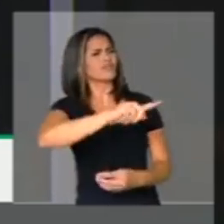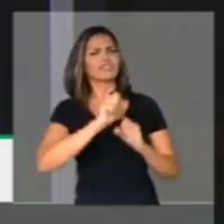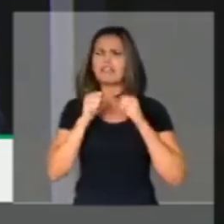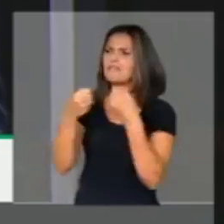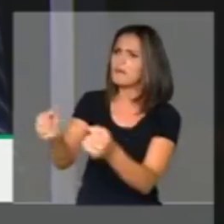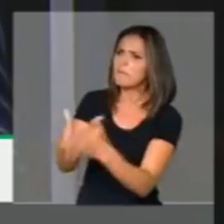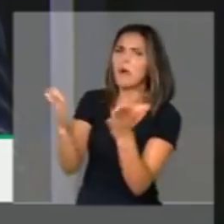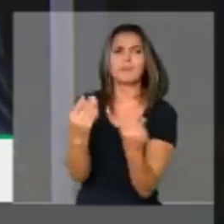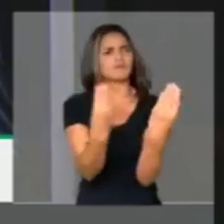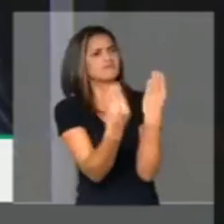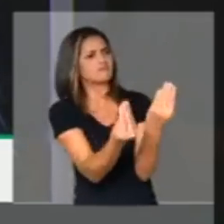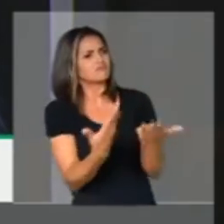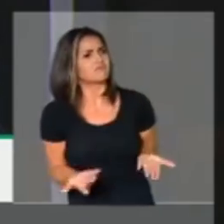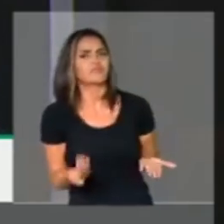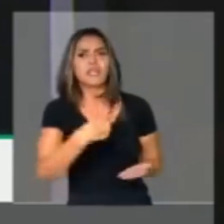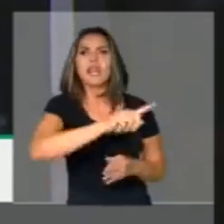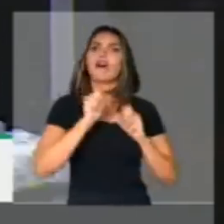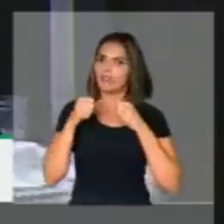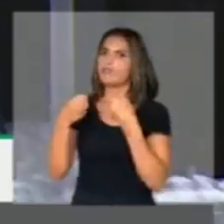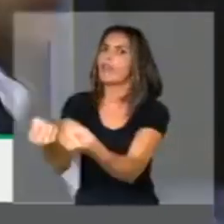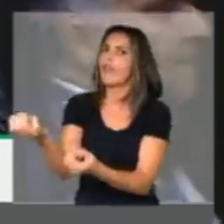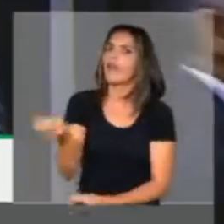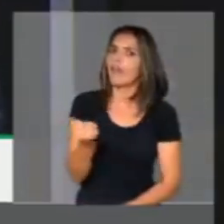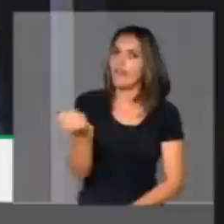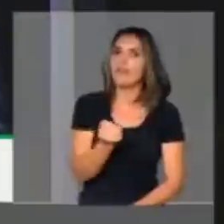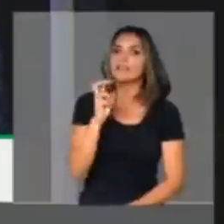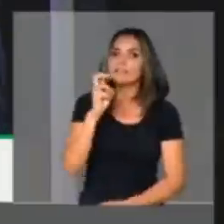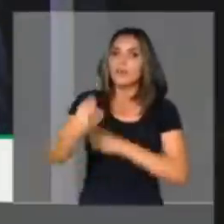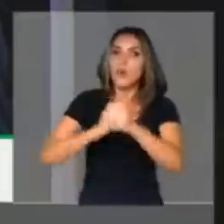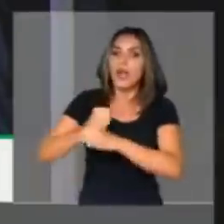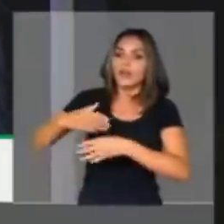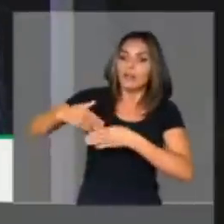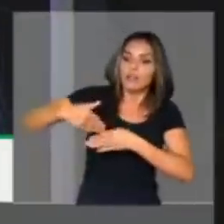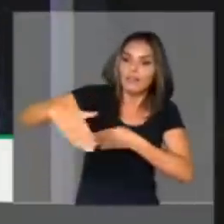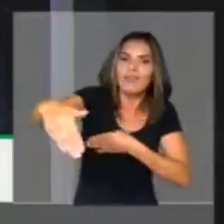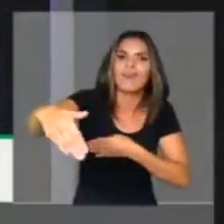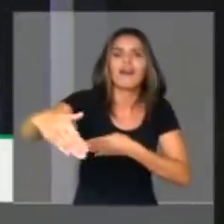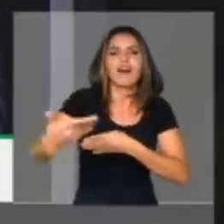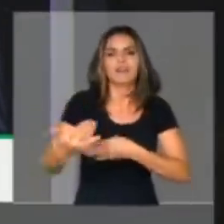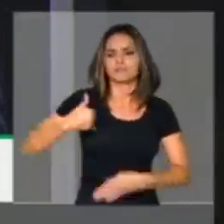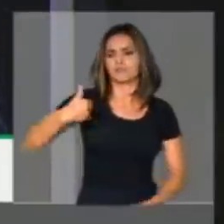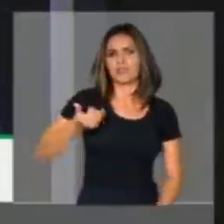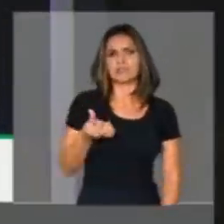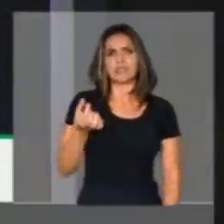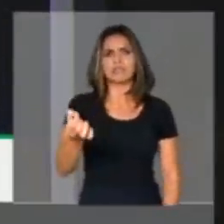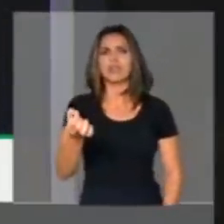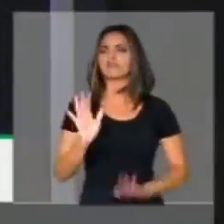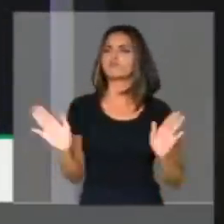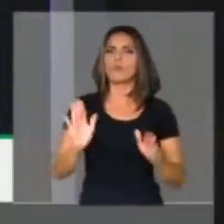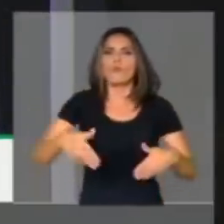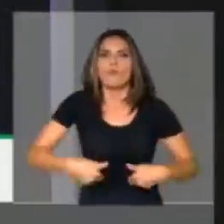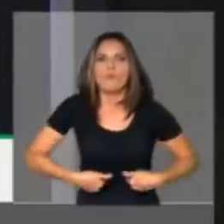dos mais pobres é essa em que você só defende que ele receba o benefício 5 anos depois e que aos 60 anos ele